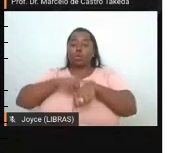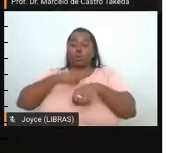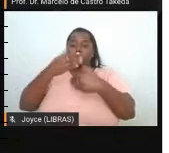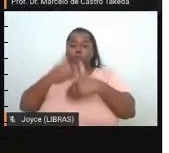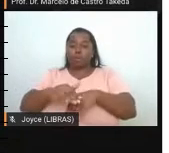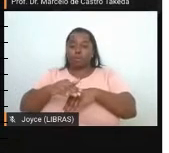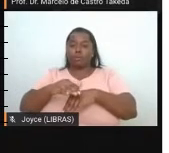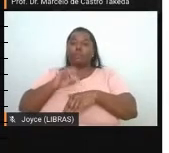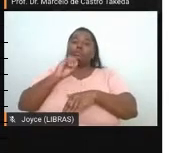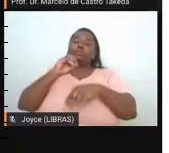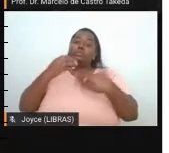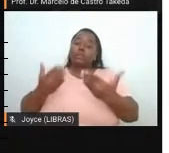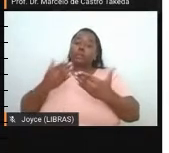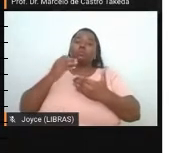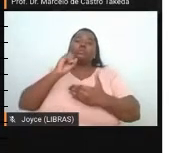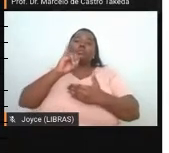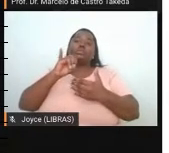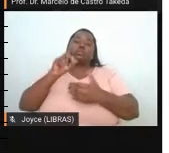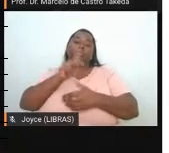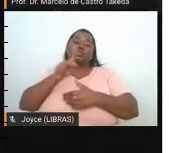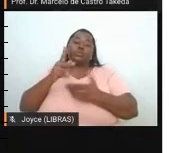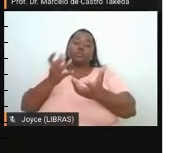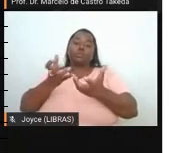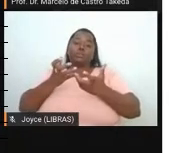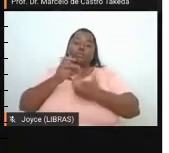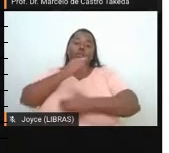você quer que o seu aluno